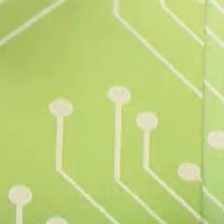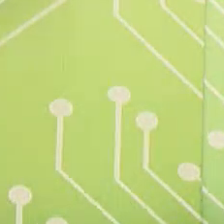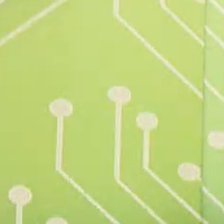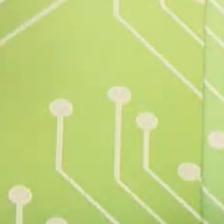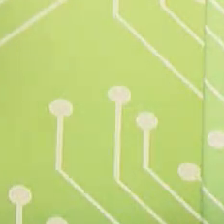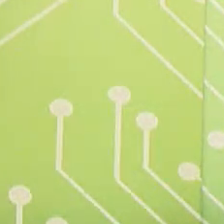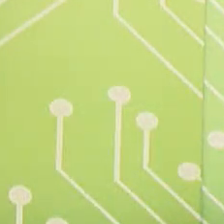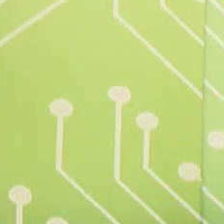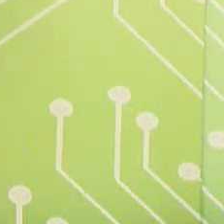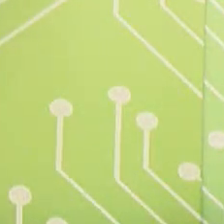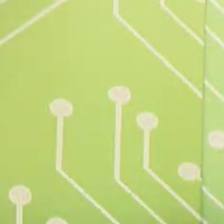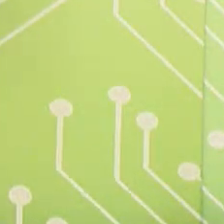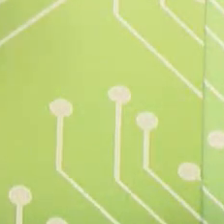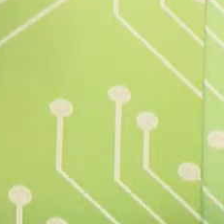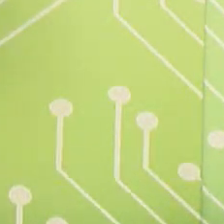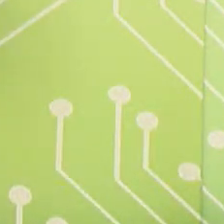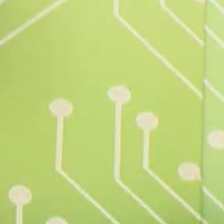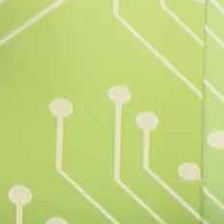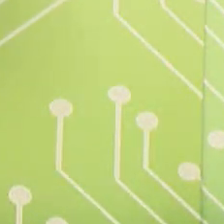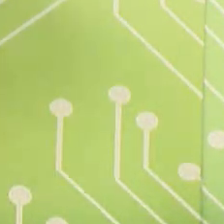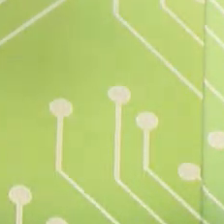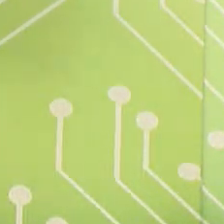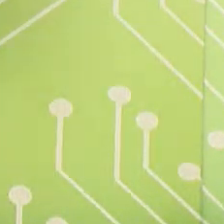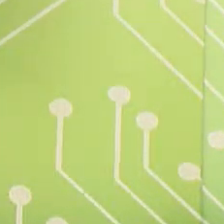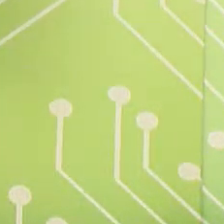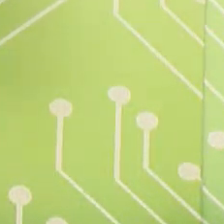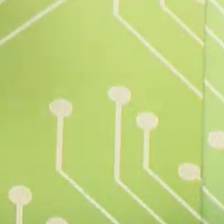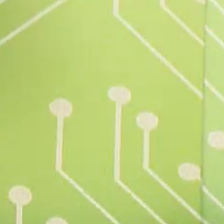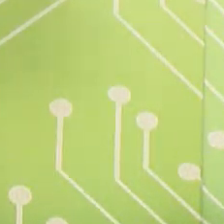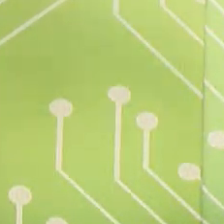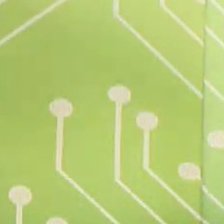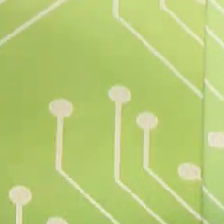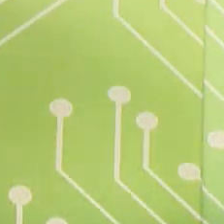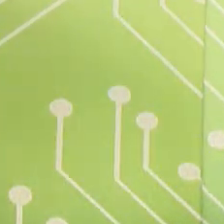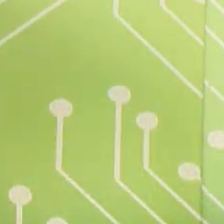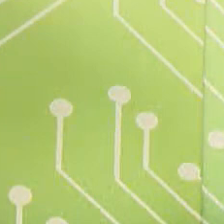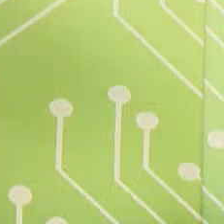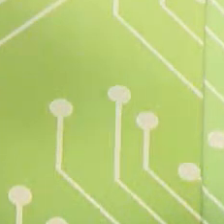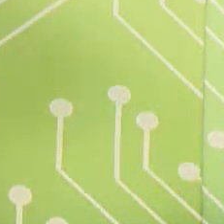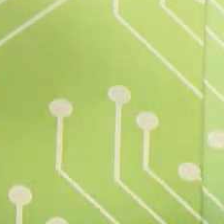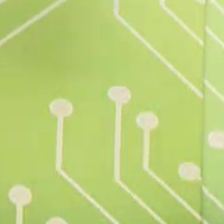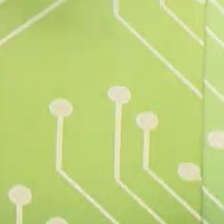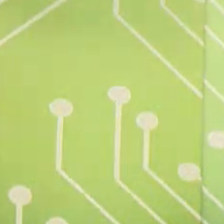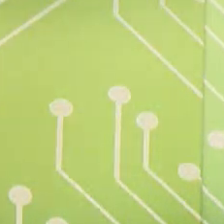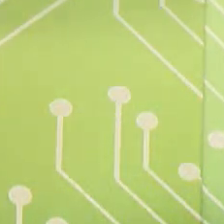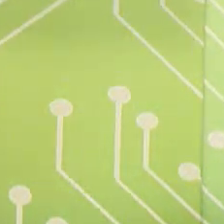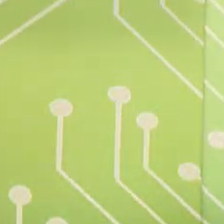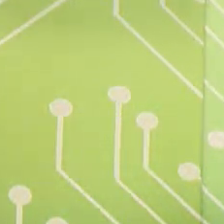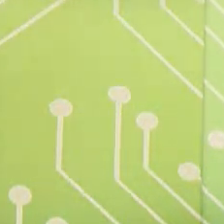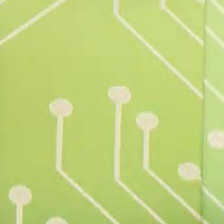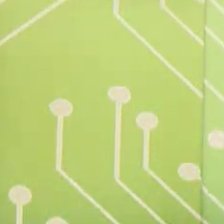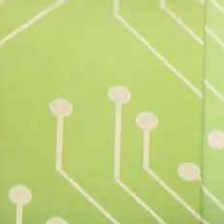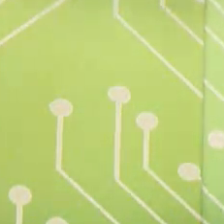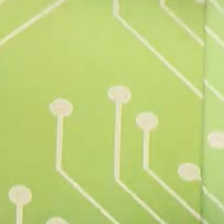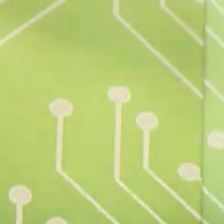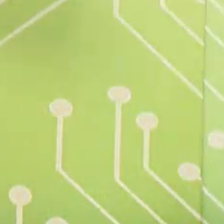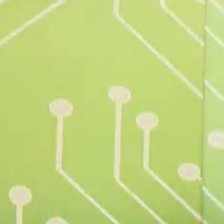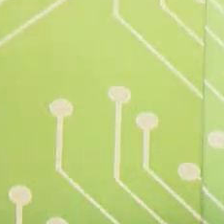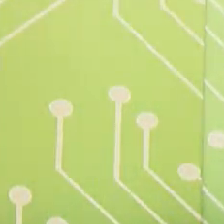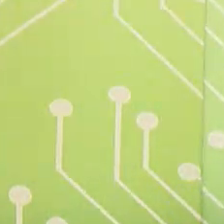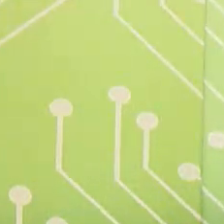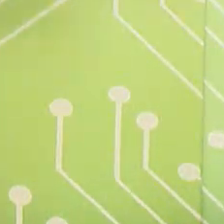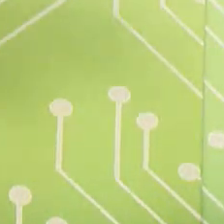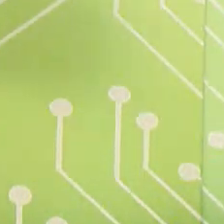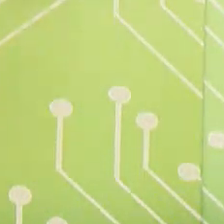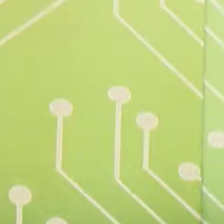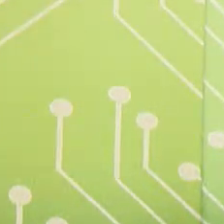na primeira, segunda, terceira e na quarta, última aula, nesse conteúdo dessa parte de gestão estratégica. É claro, né? Você deve estar aí